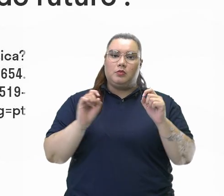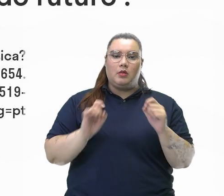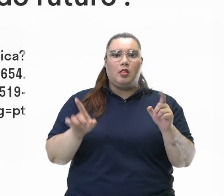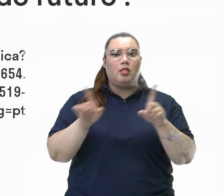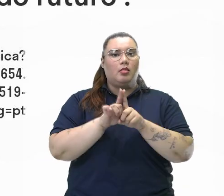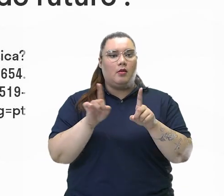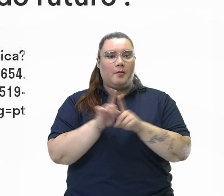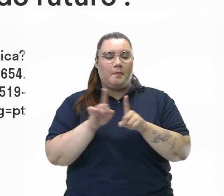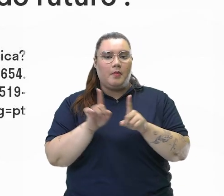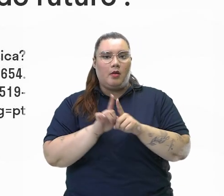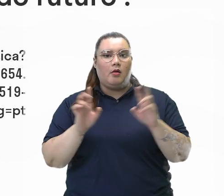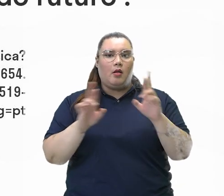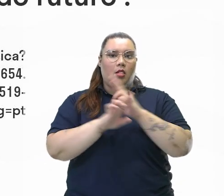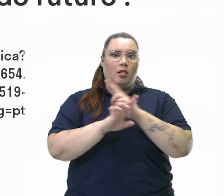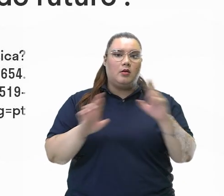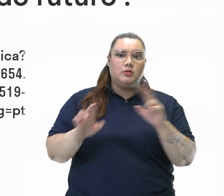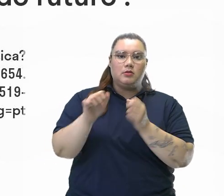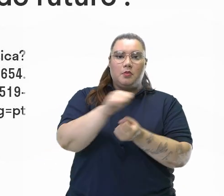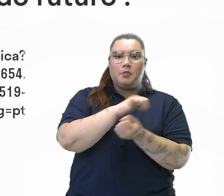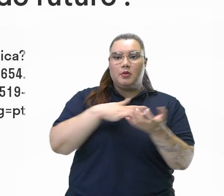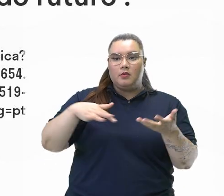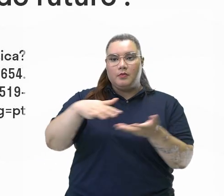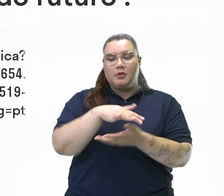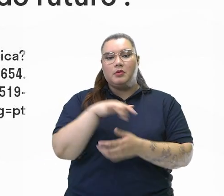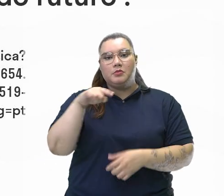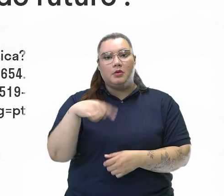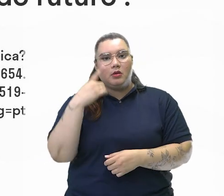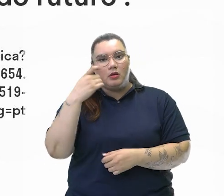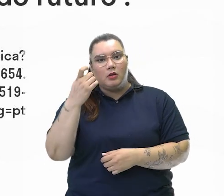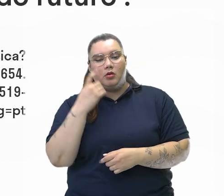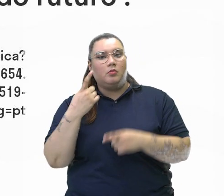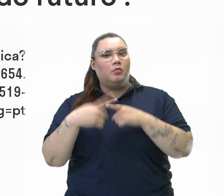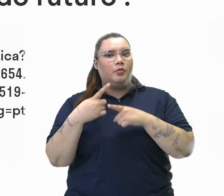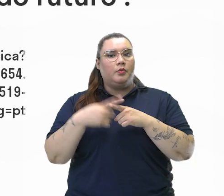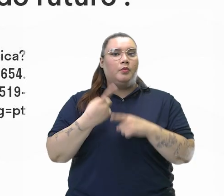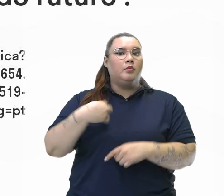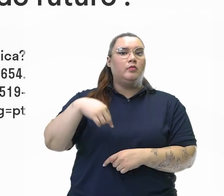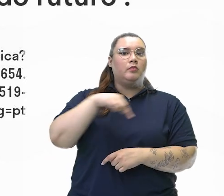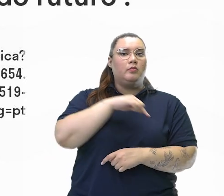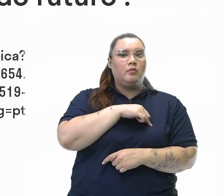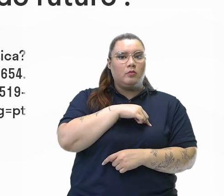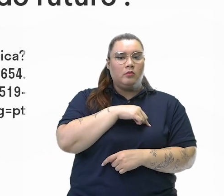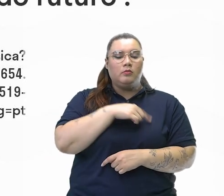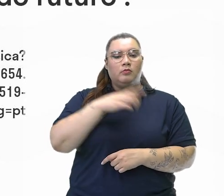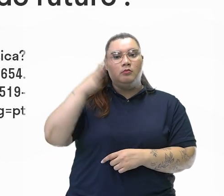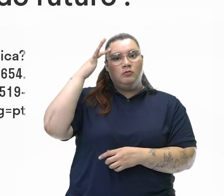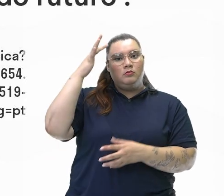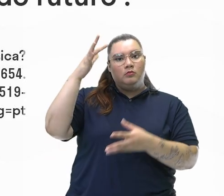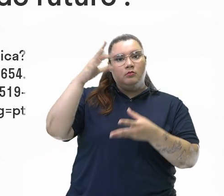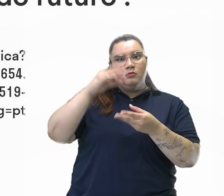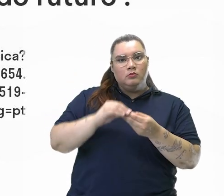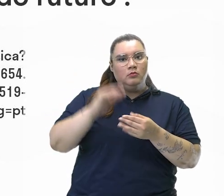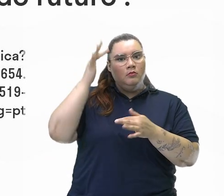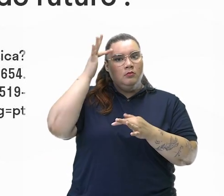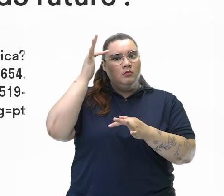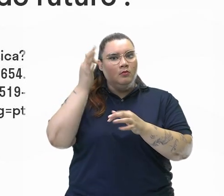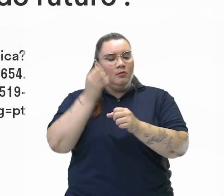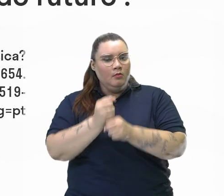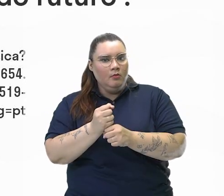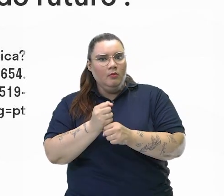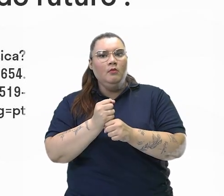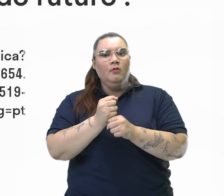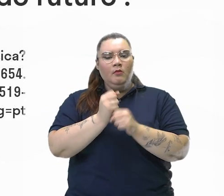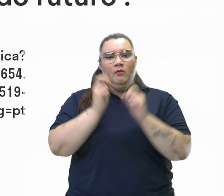questão também sobre o universo muito interessante, né? Porque nós aqui entendemos, né? A